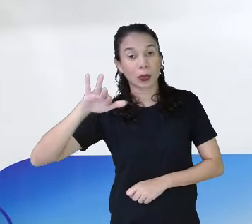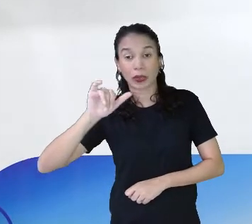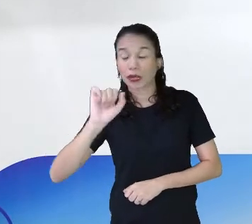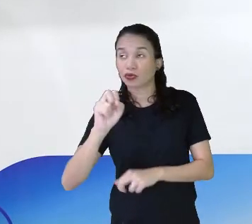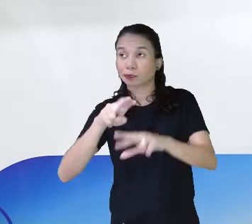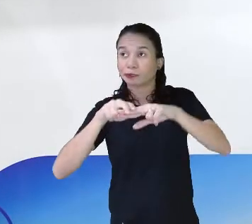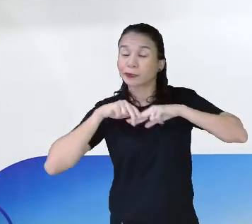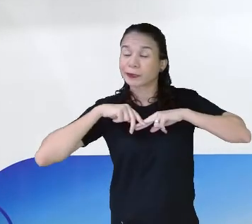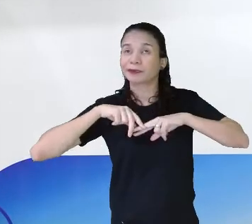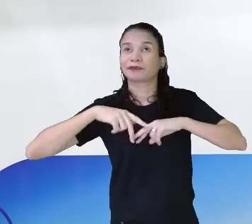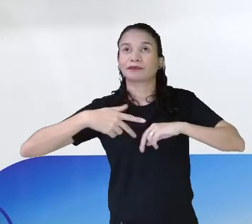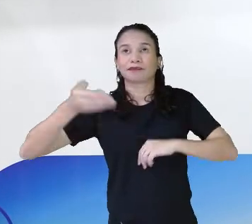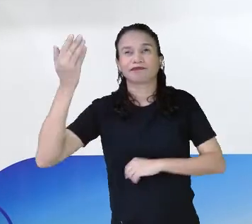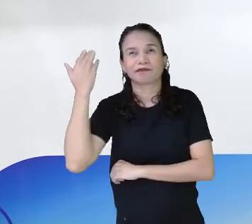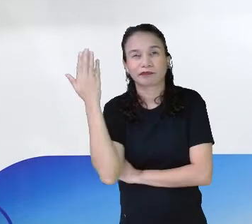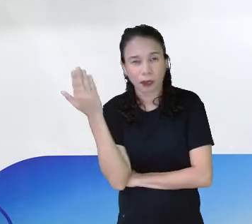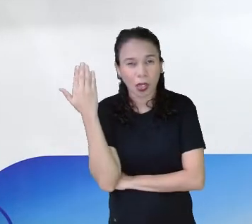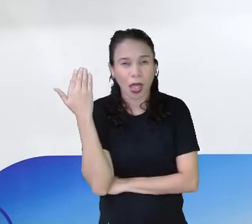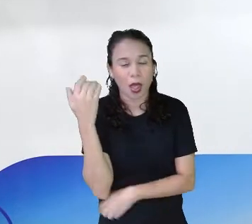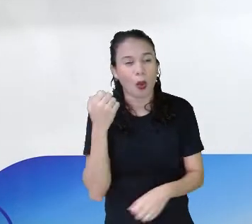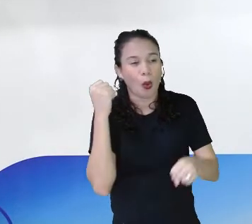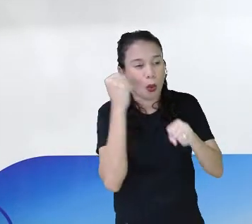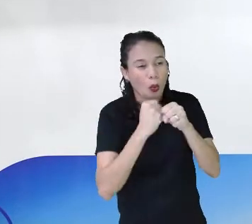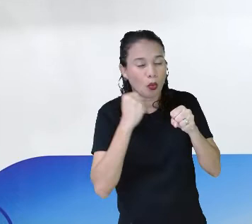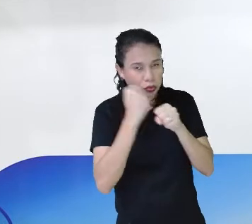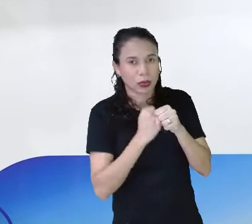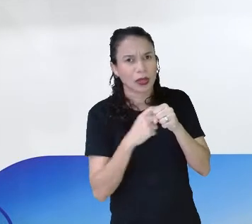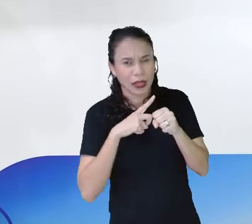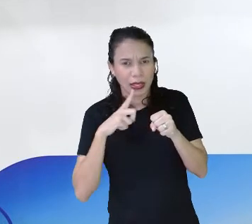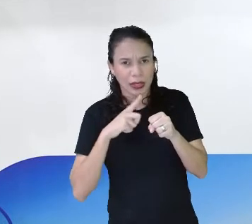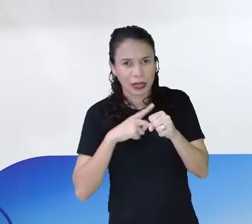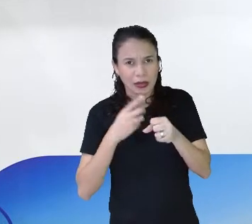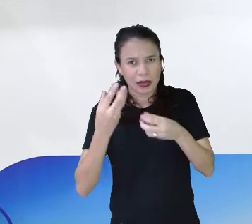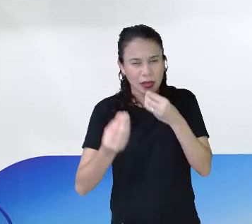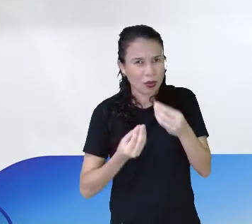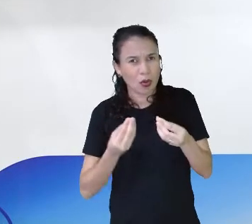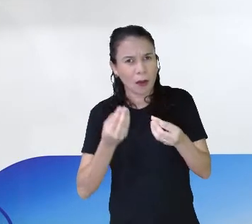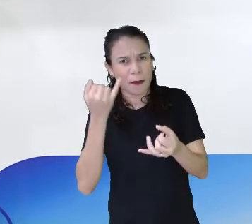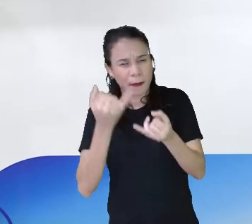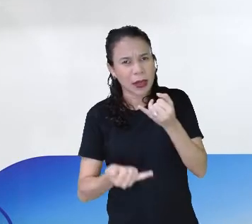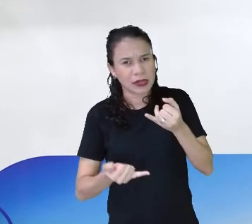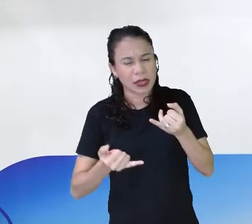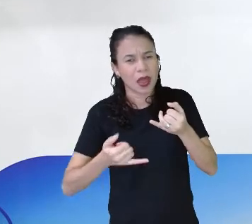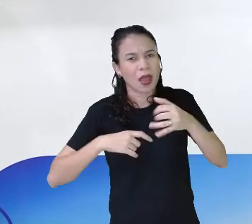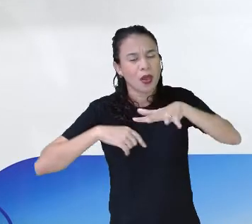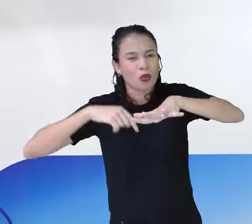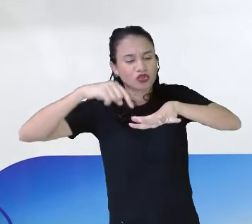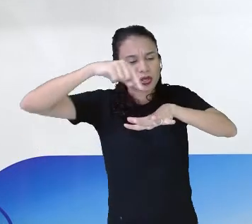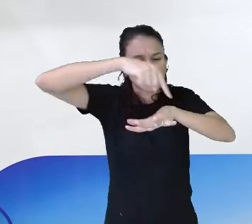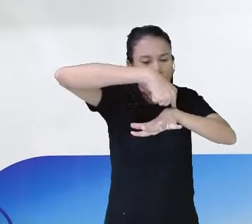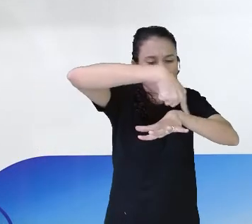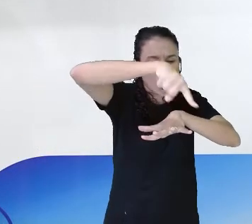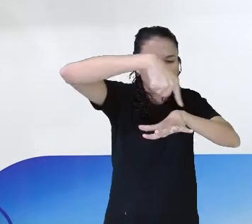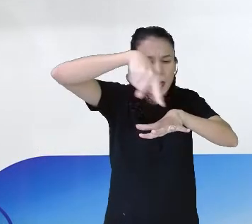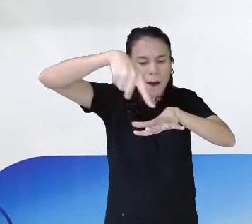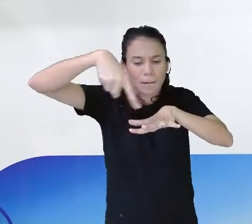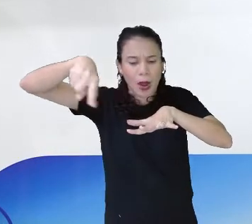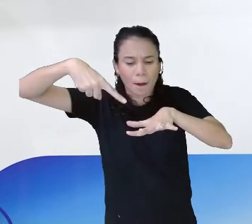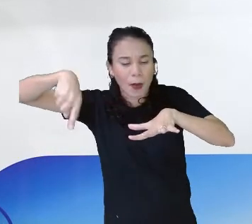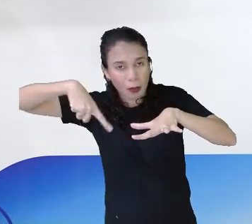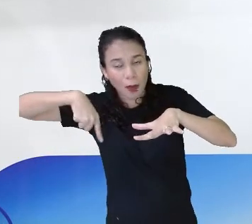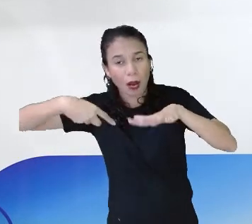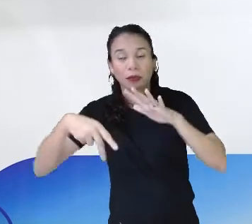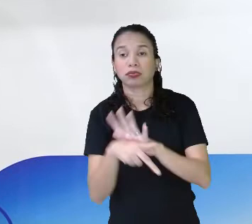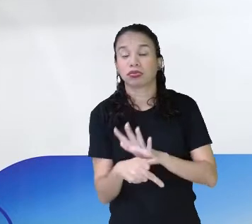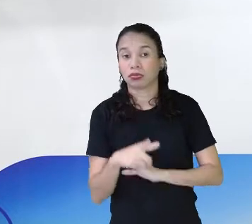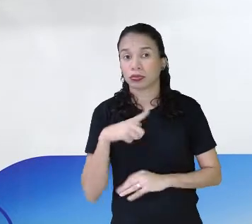Porque quando ele foi construído, ele tinha uma forma realmente de um pentágono. pentágono, né? Que é uma figura geométrica que tem